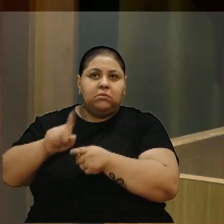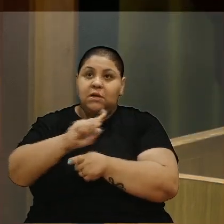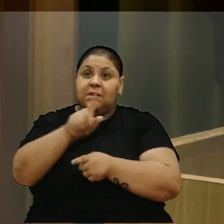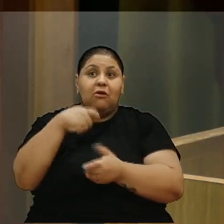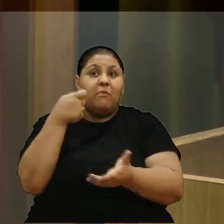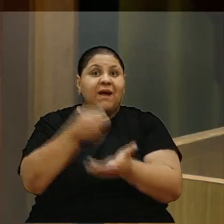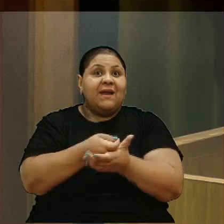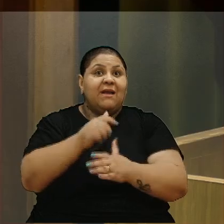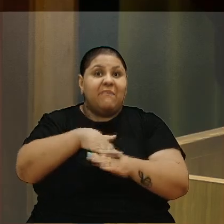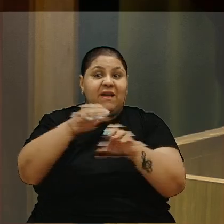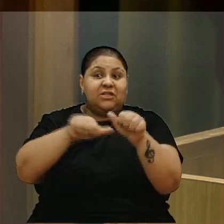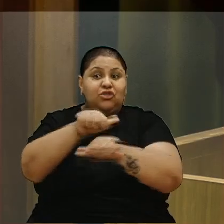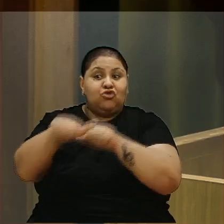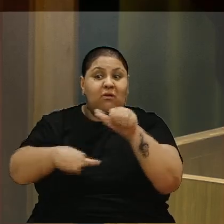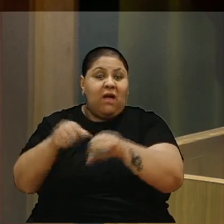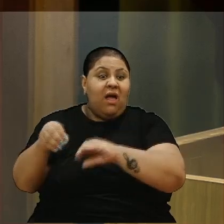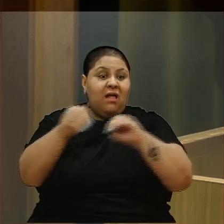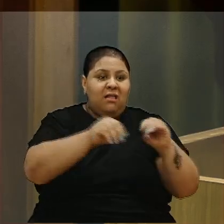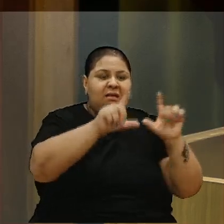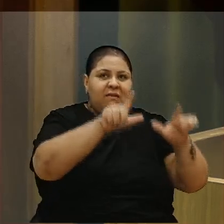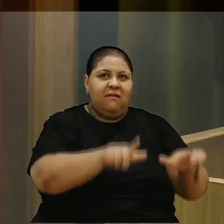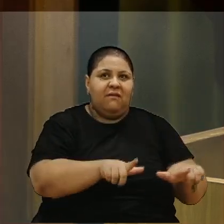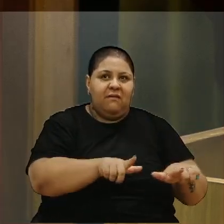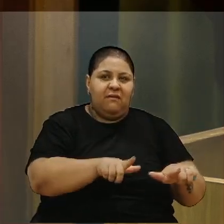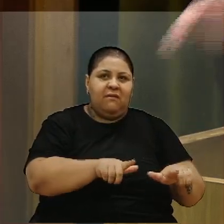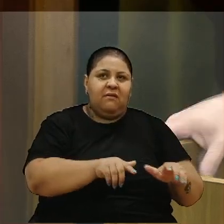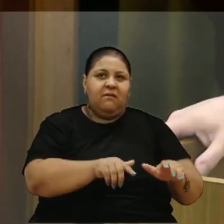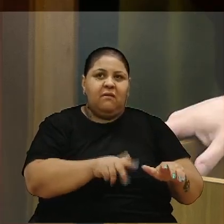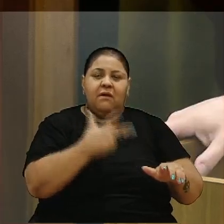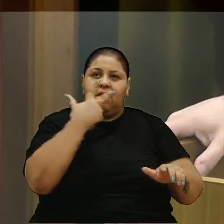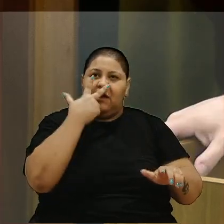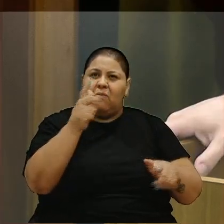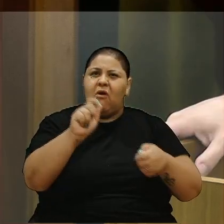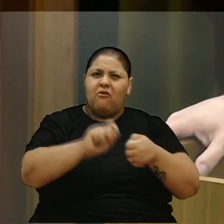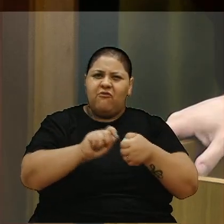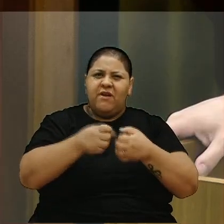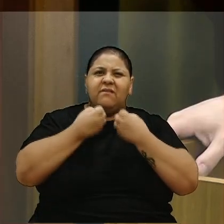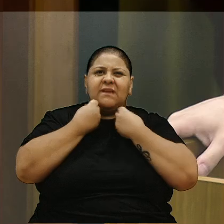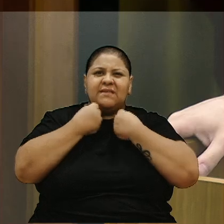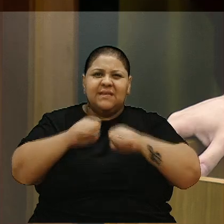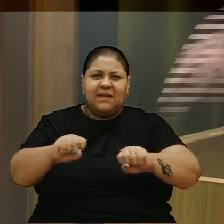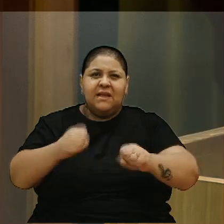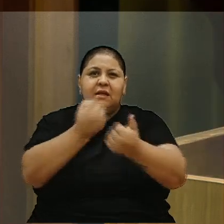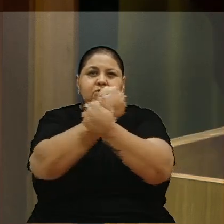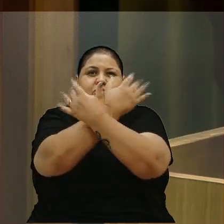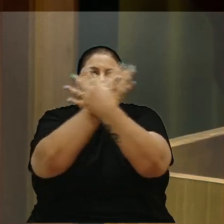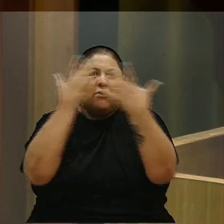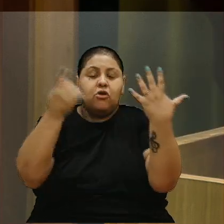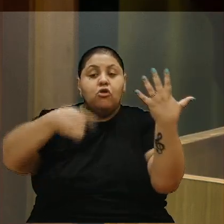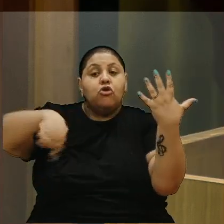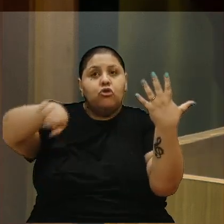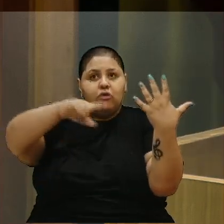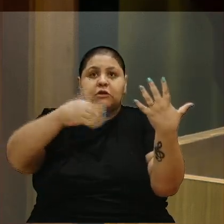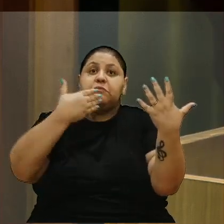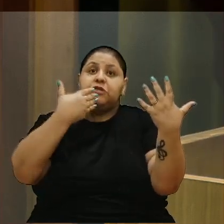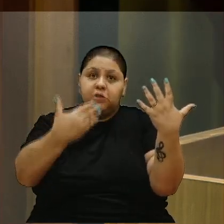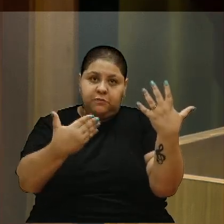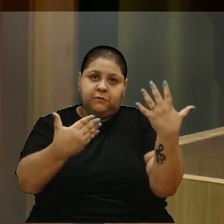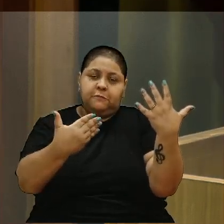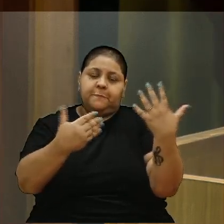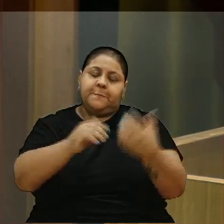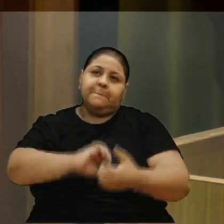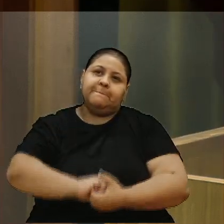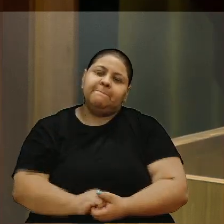mais, aos moldes do que foi feito com a Secretaria do Meio Ambiente. E nós levamos a